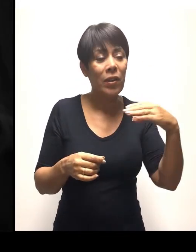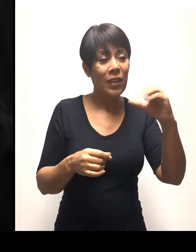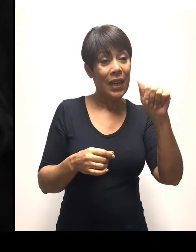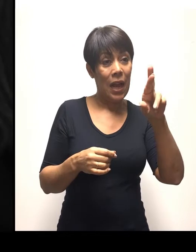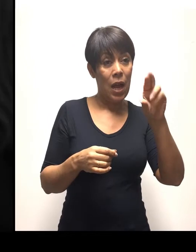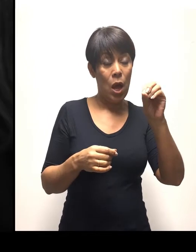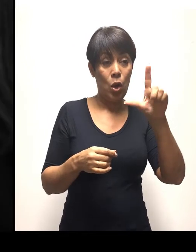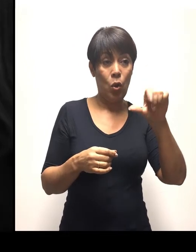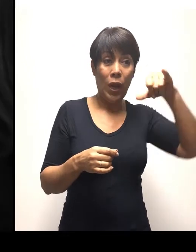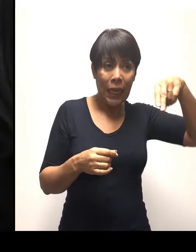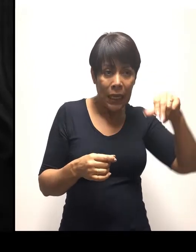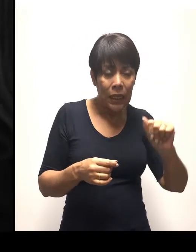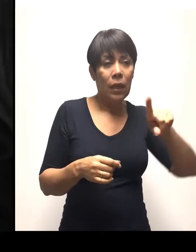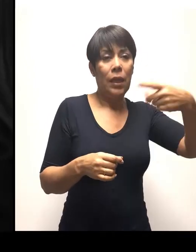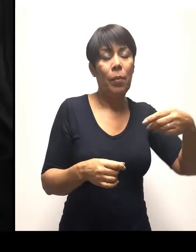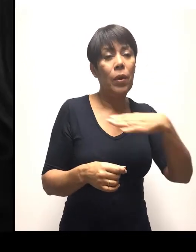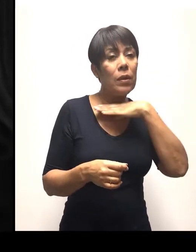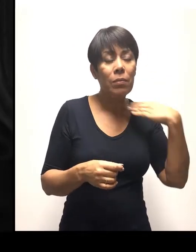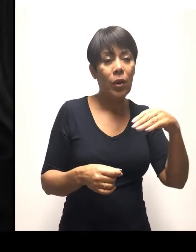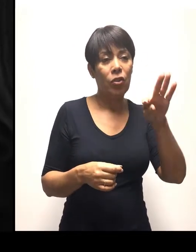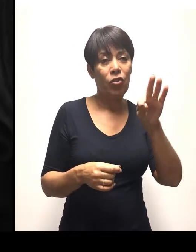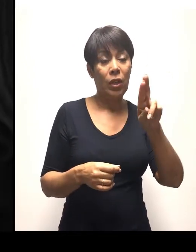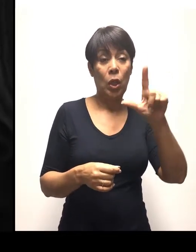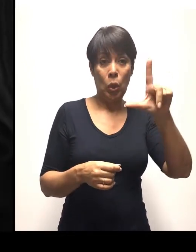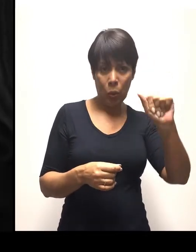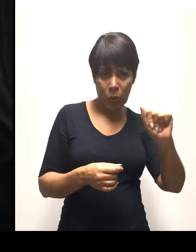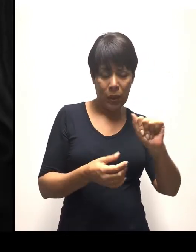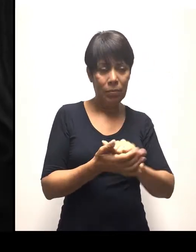Carolina e a morte de Tula.